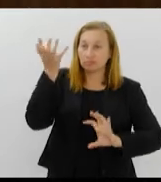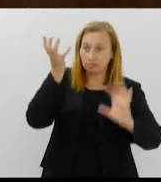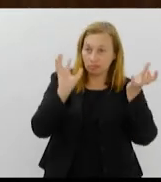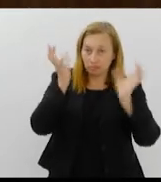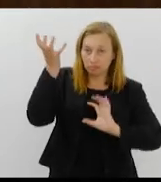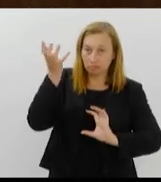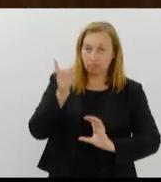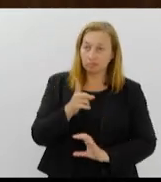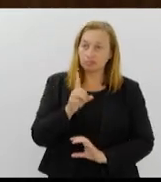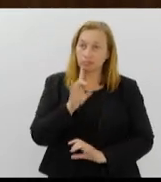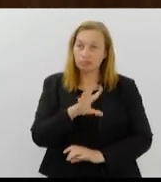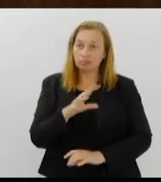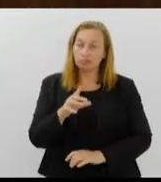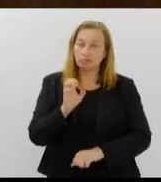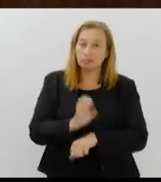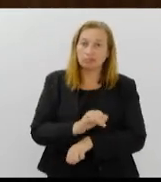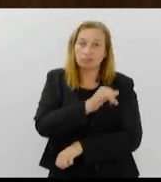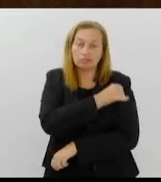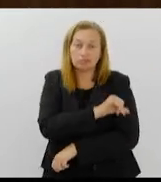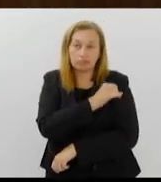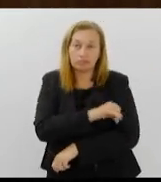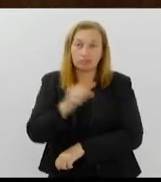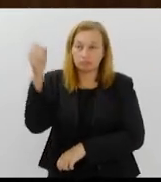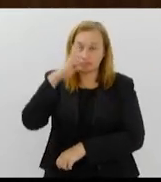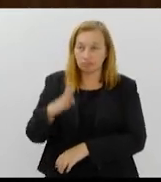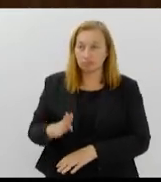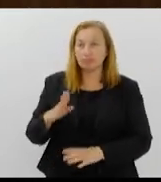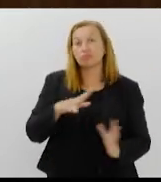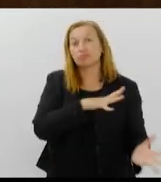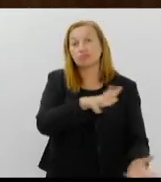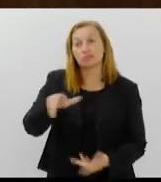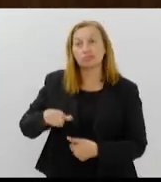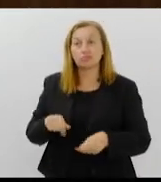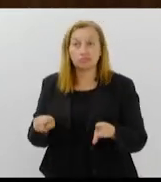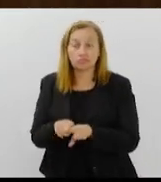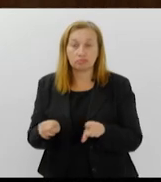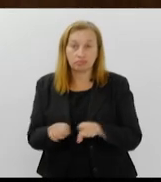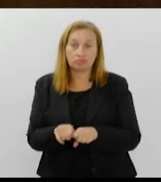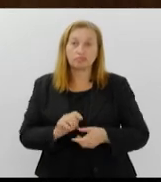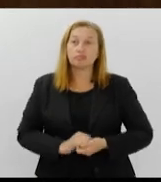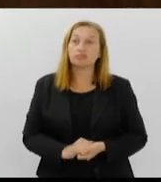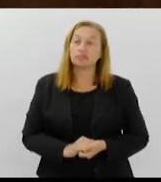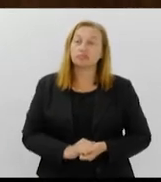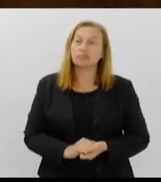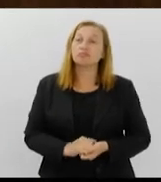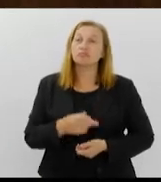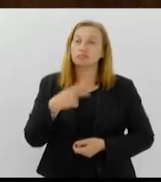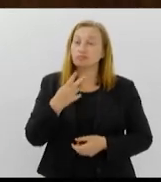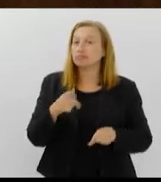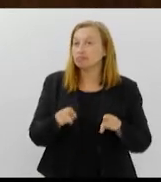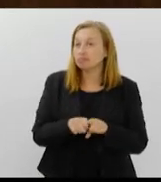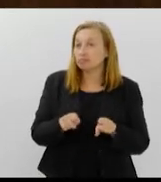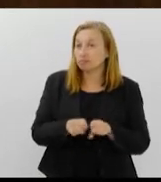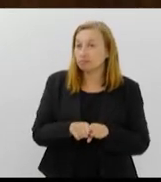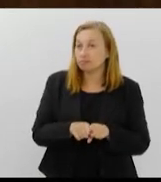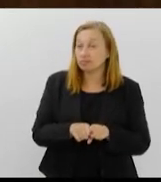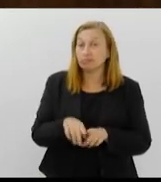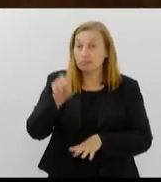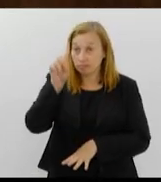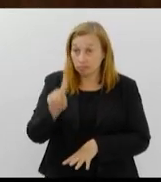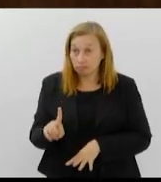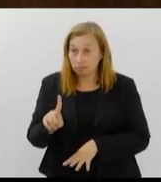no Estado do Rio de Janeiro, no Brasil, mas também no mundo, né? E trazendo também esse